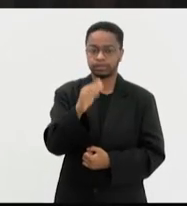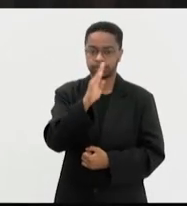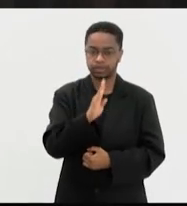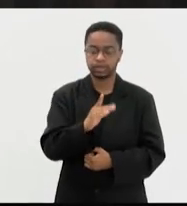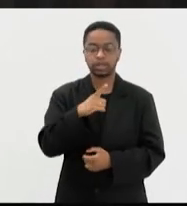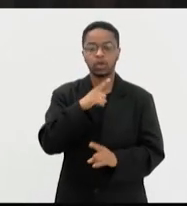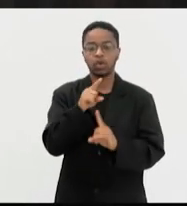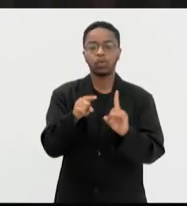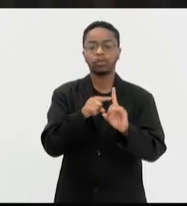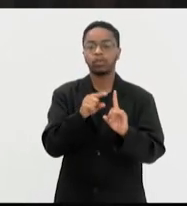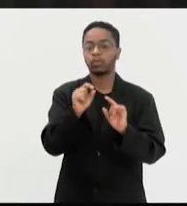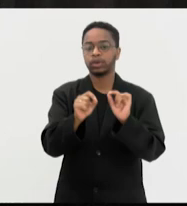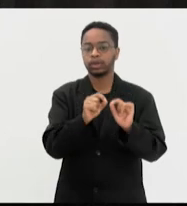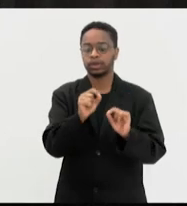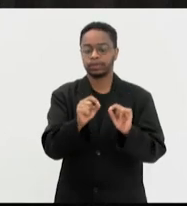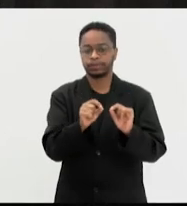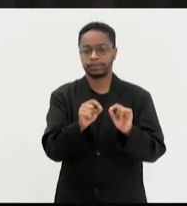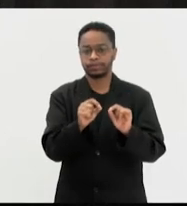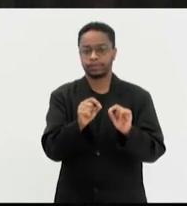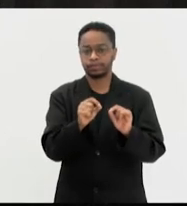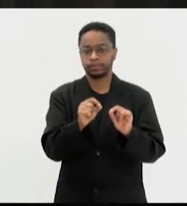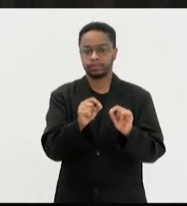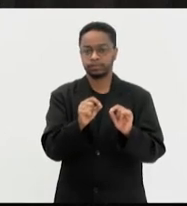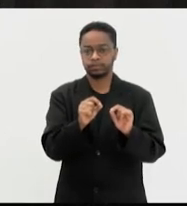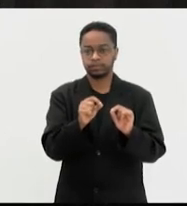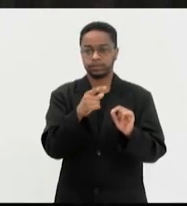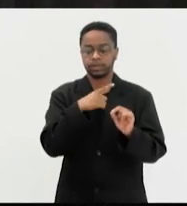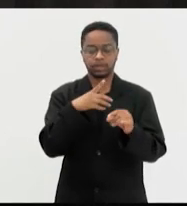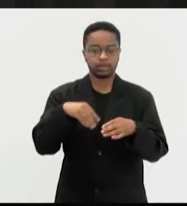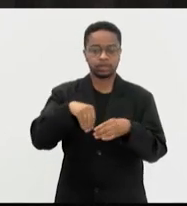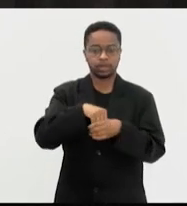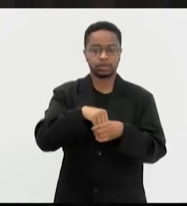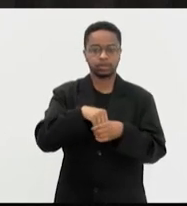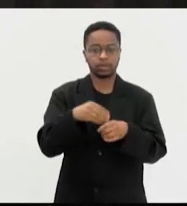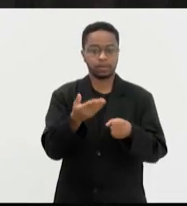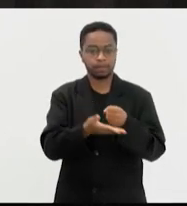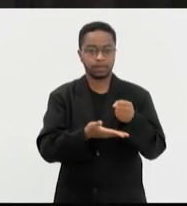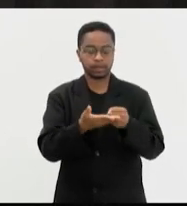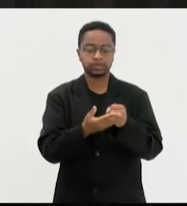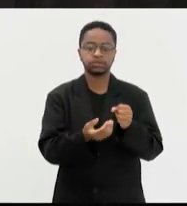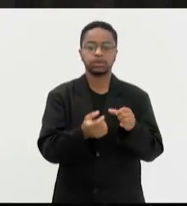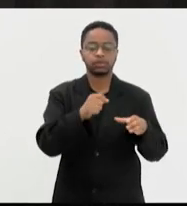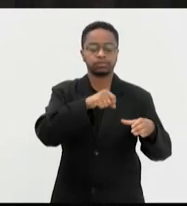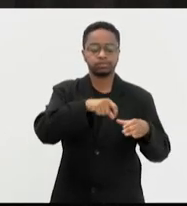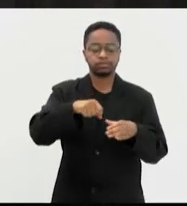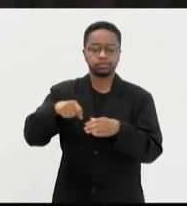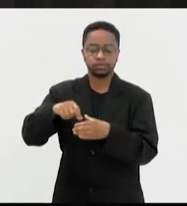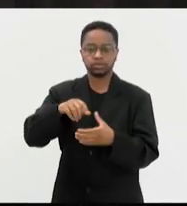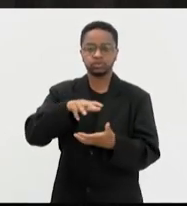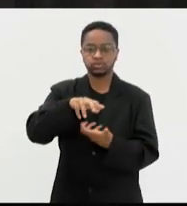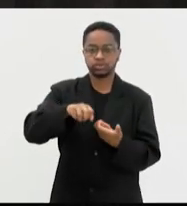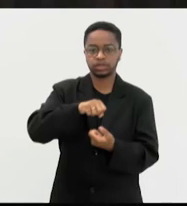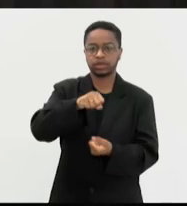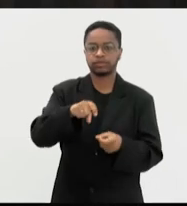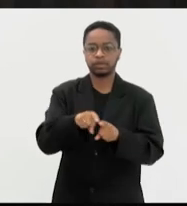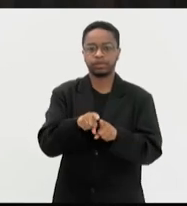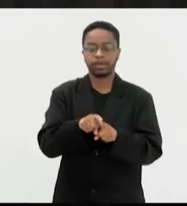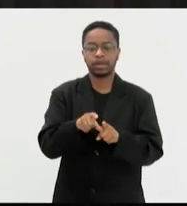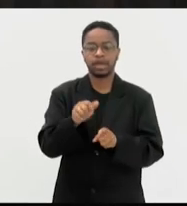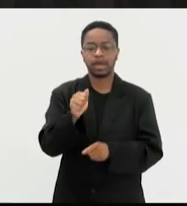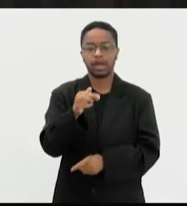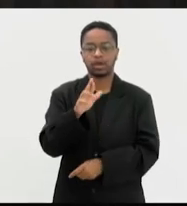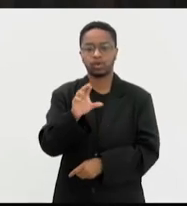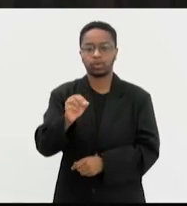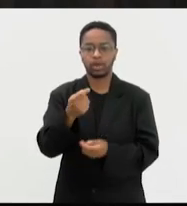de apresentar aqui possui Dent seus pilares da produção sustentável de Base agroecológica a segurança